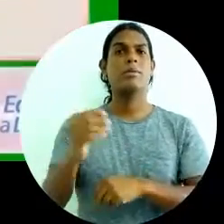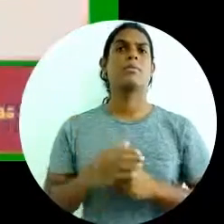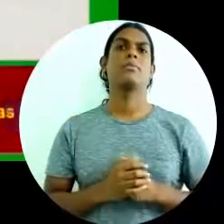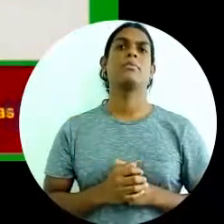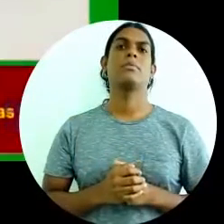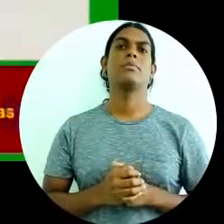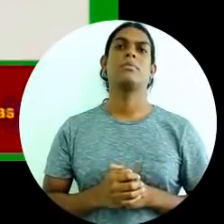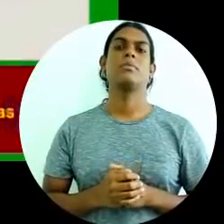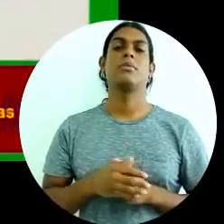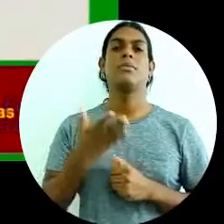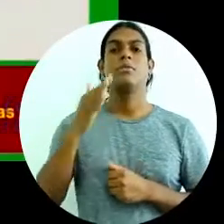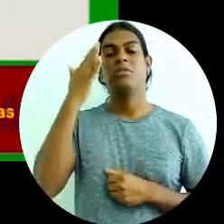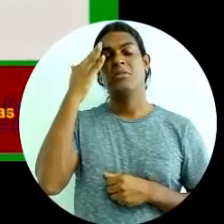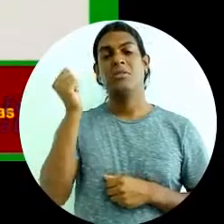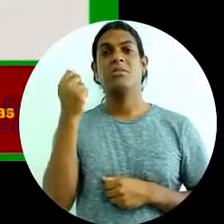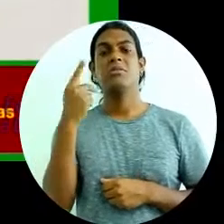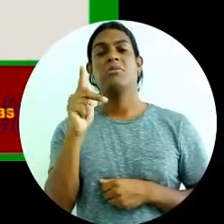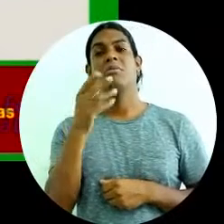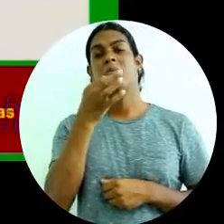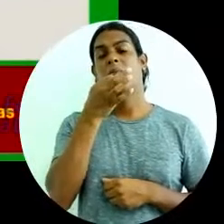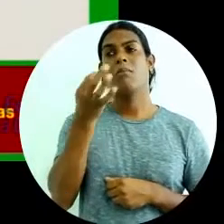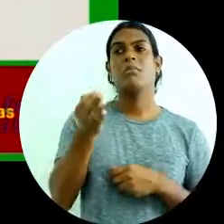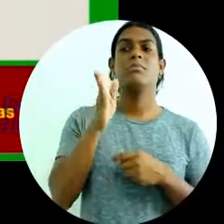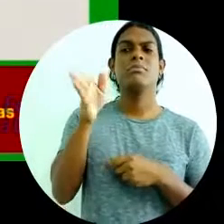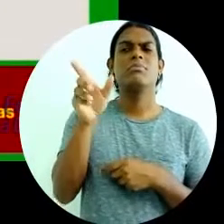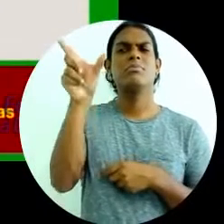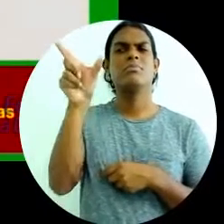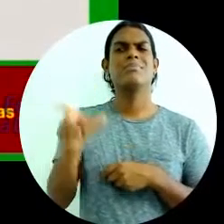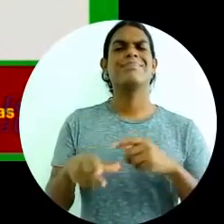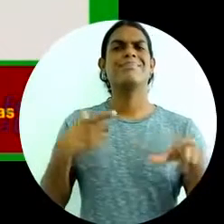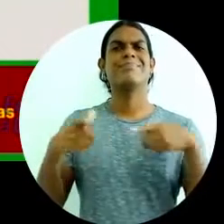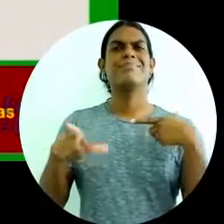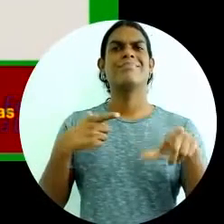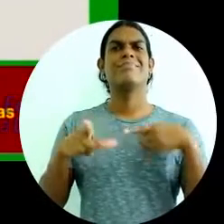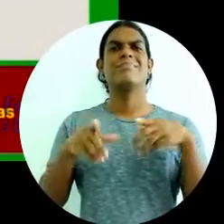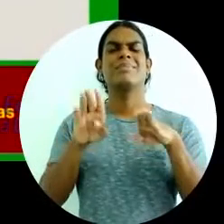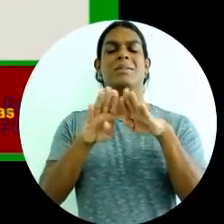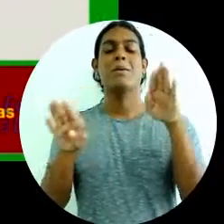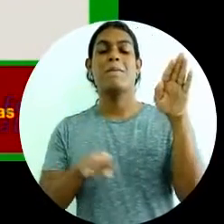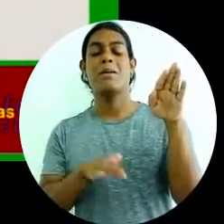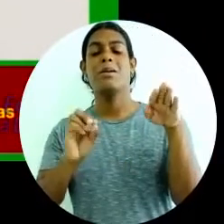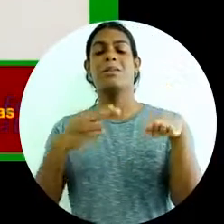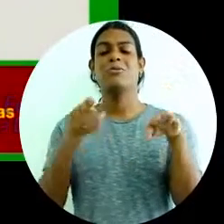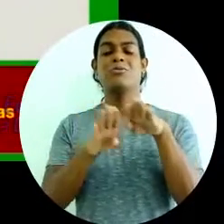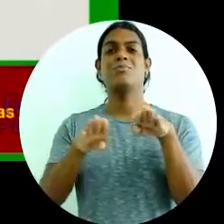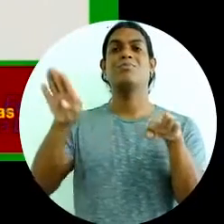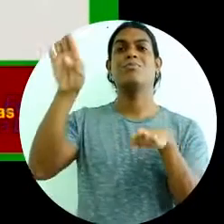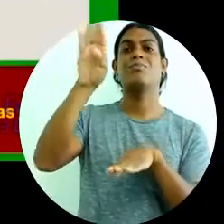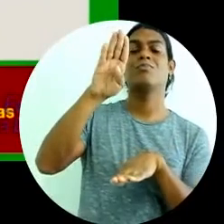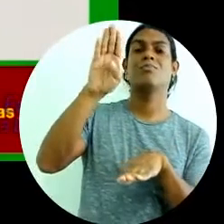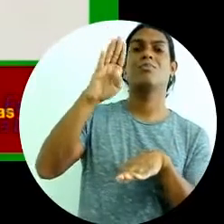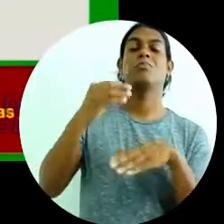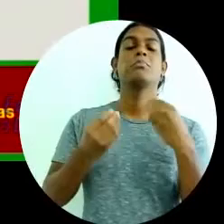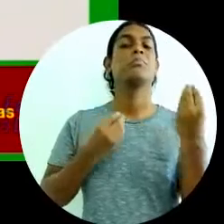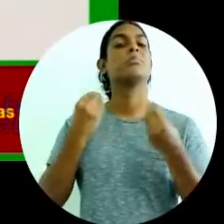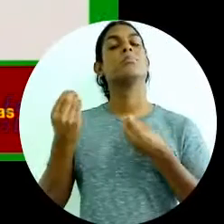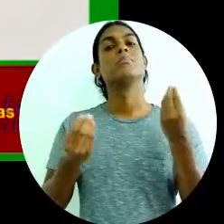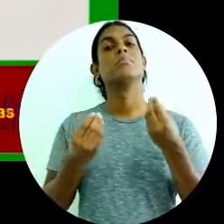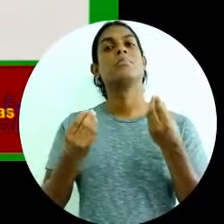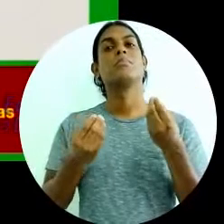vez, você acha que o funcionário ele está abaixo, acima do